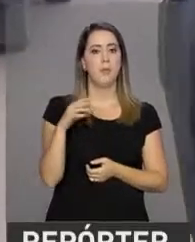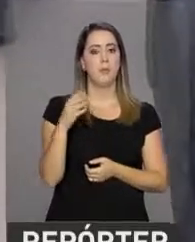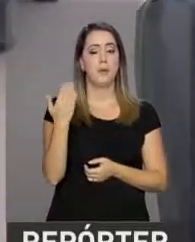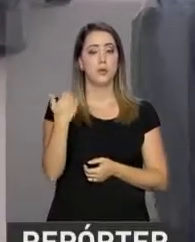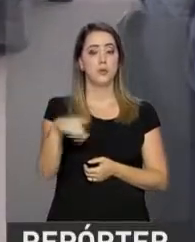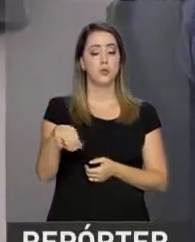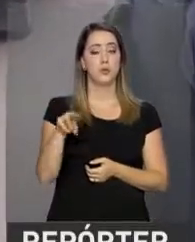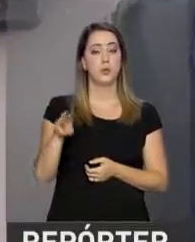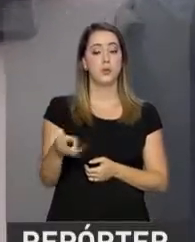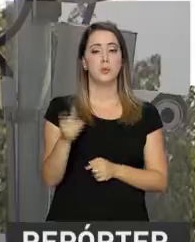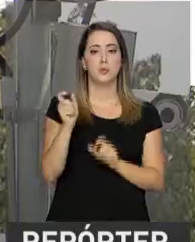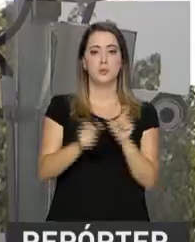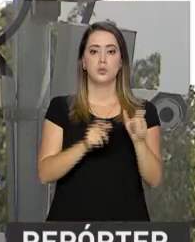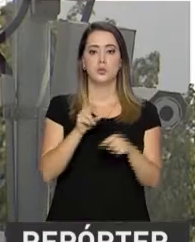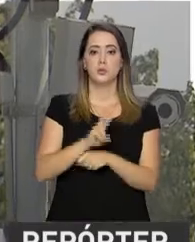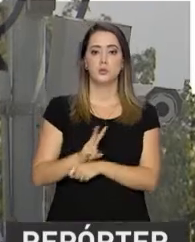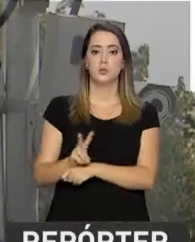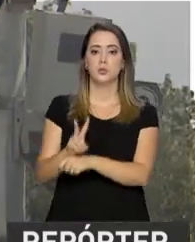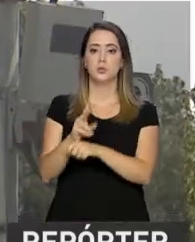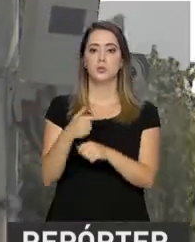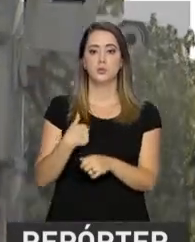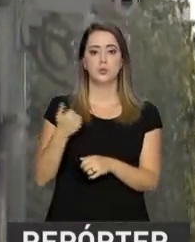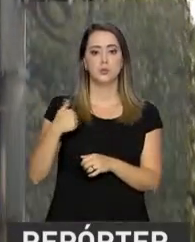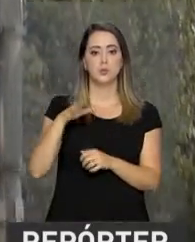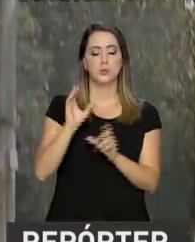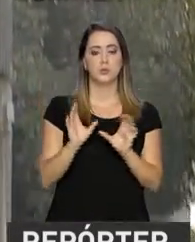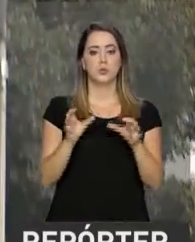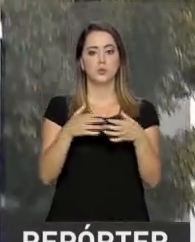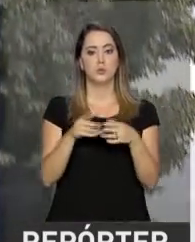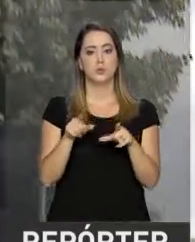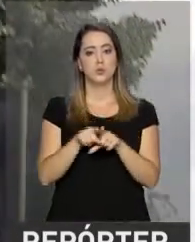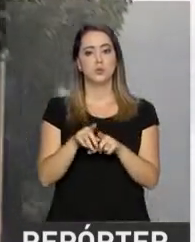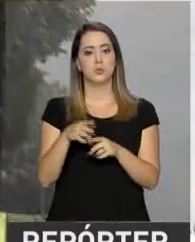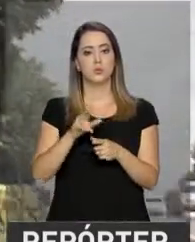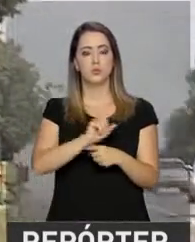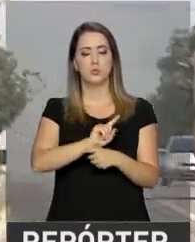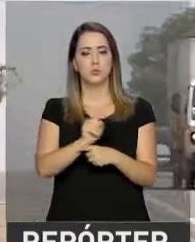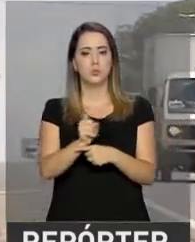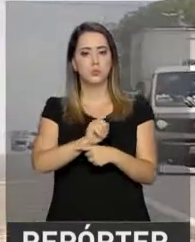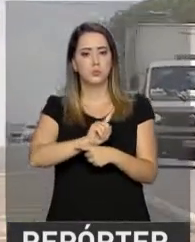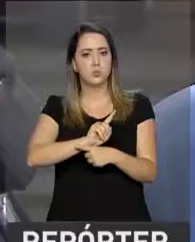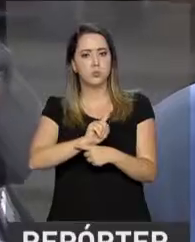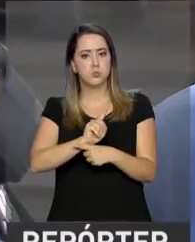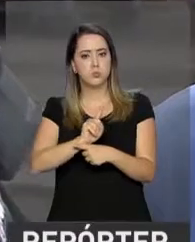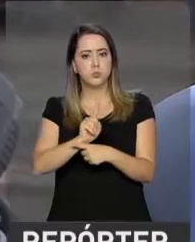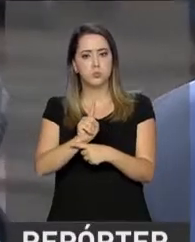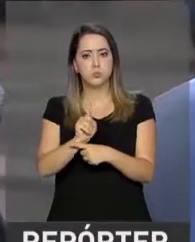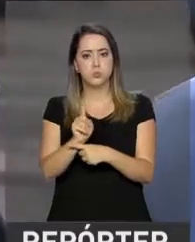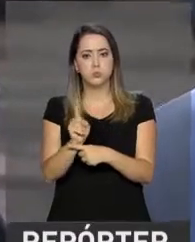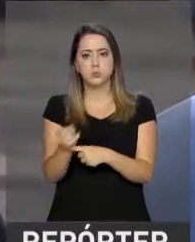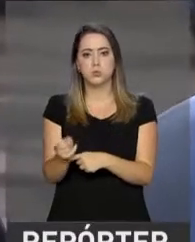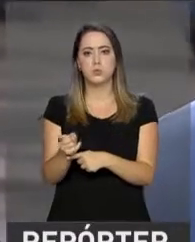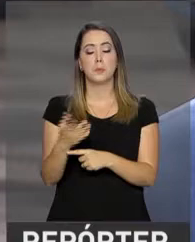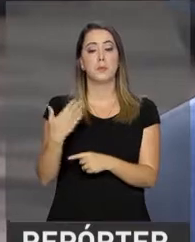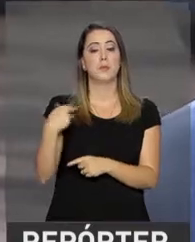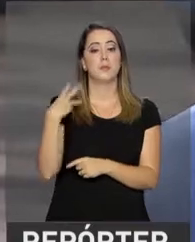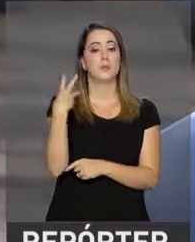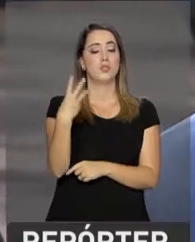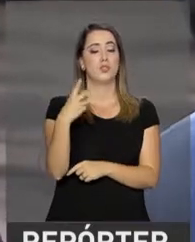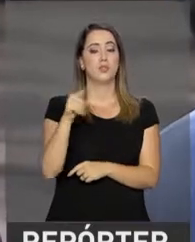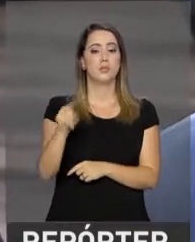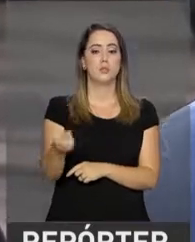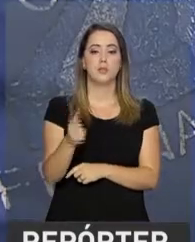foram fiscalizados a maioria das atuações foi por excesso de velocidade e houve três mil flagrantes